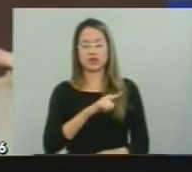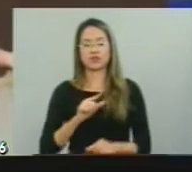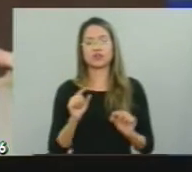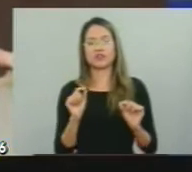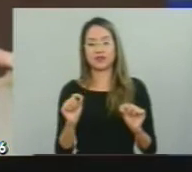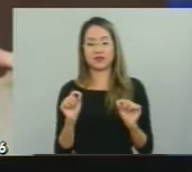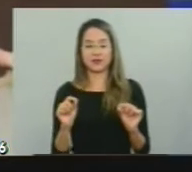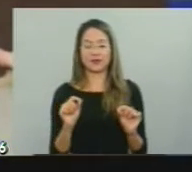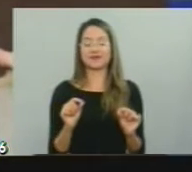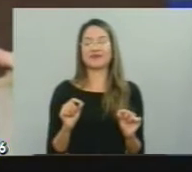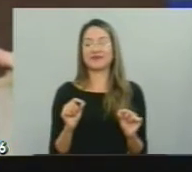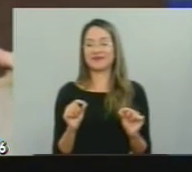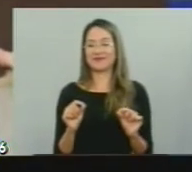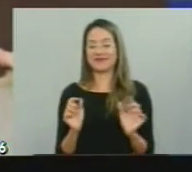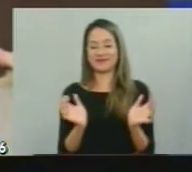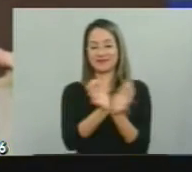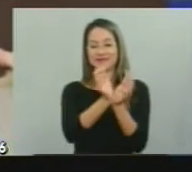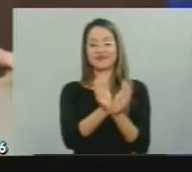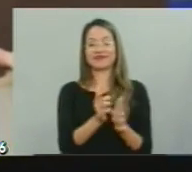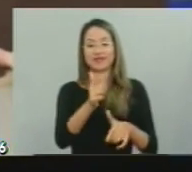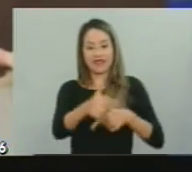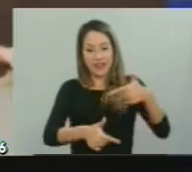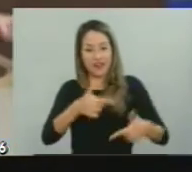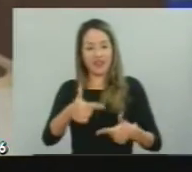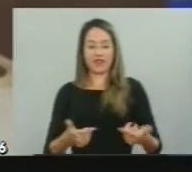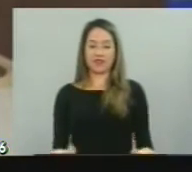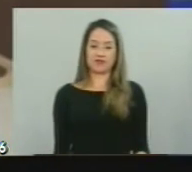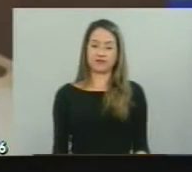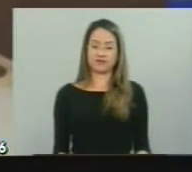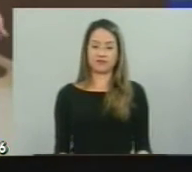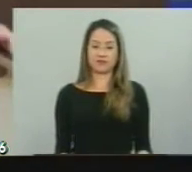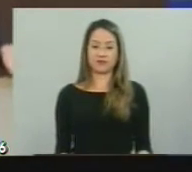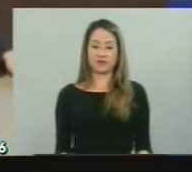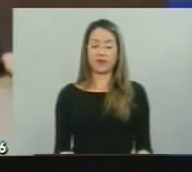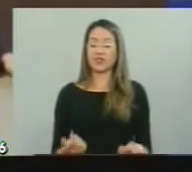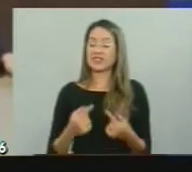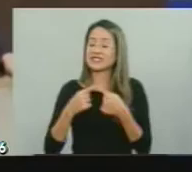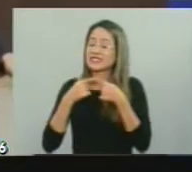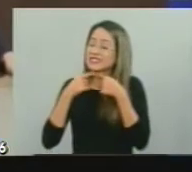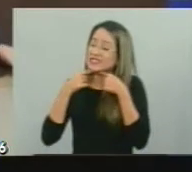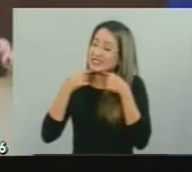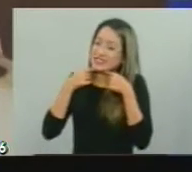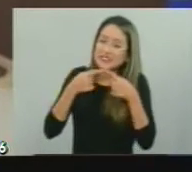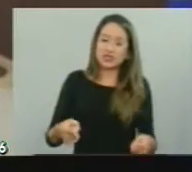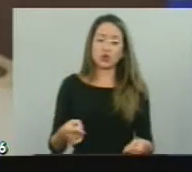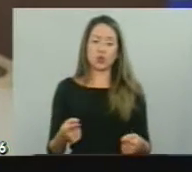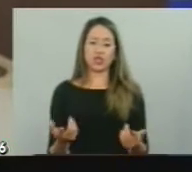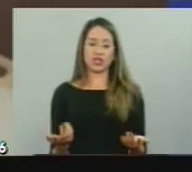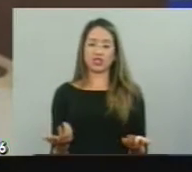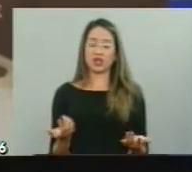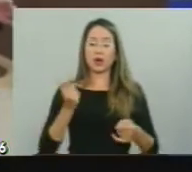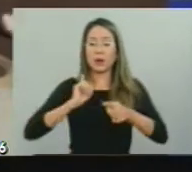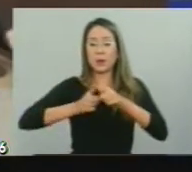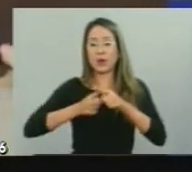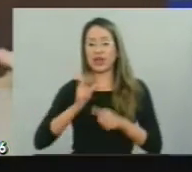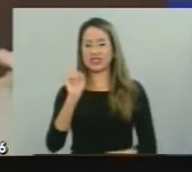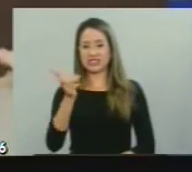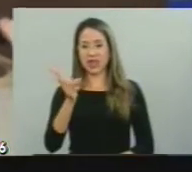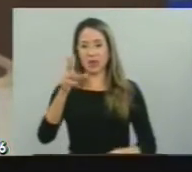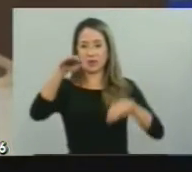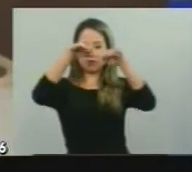de exploração da classe trabalhadora. Ela não suporta a distribuição da riqueza, do saber e do